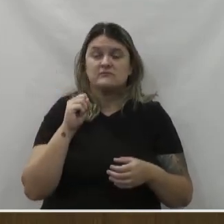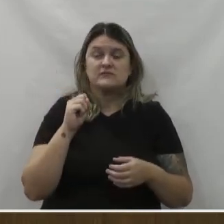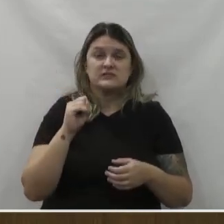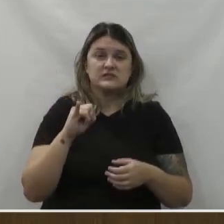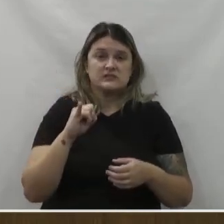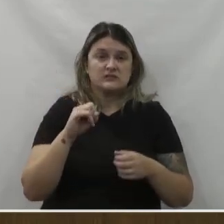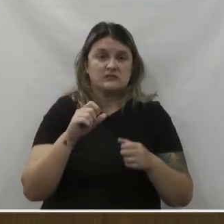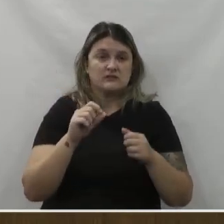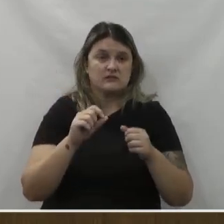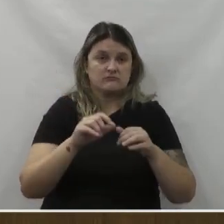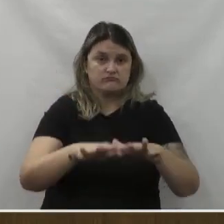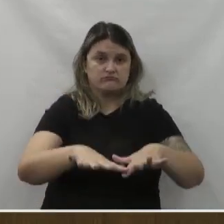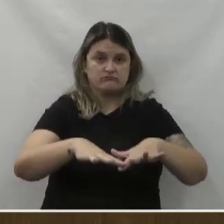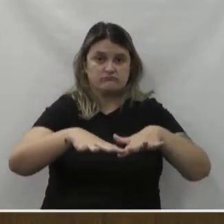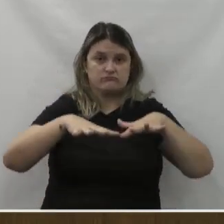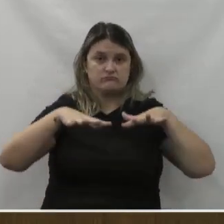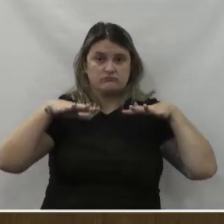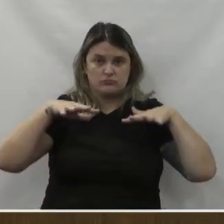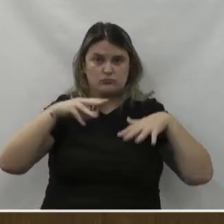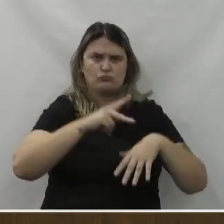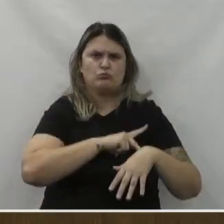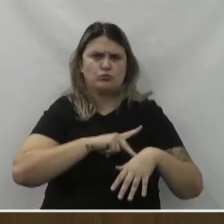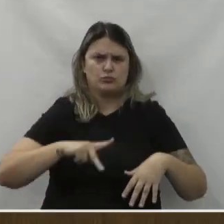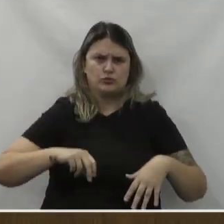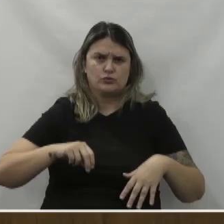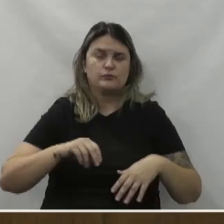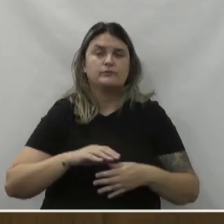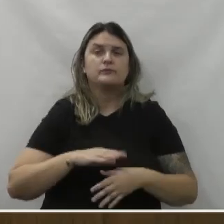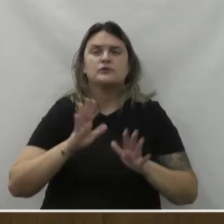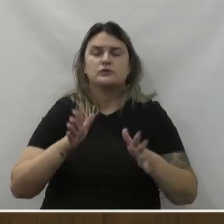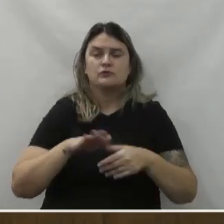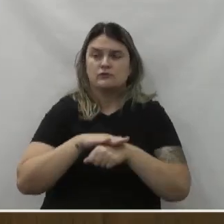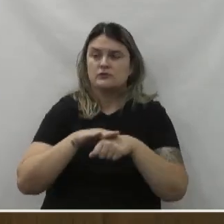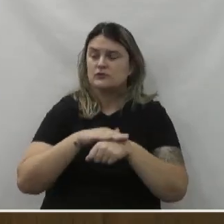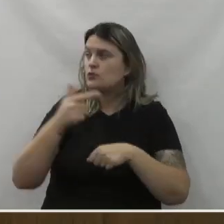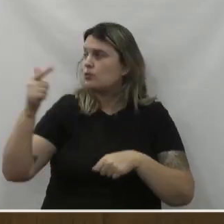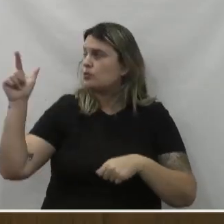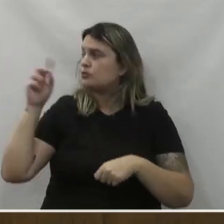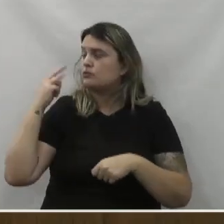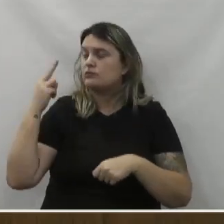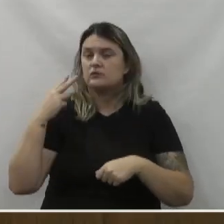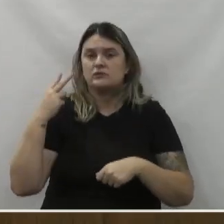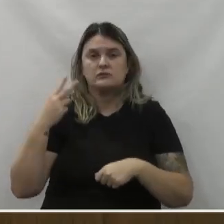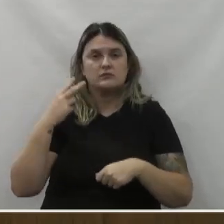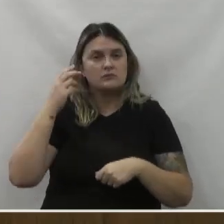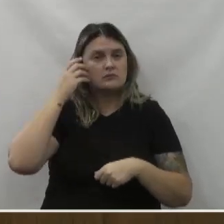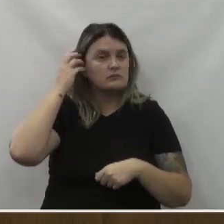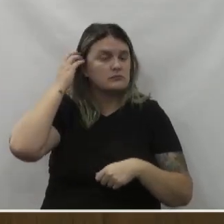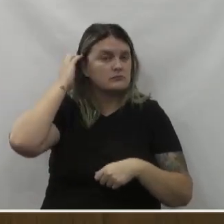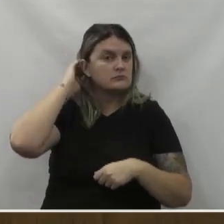pública, vamos estar analisando aí, conversando com os demais vereadores, né,